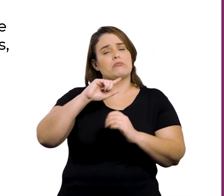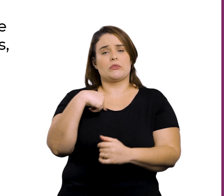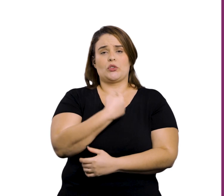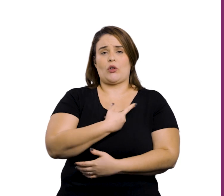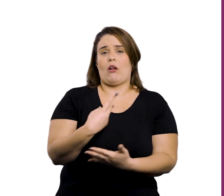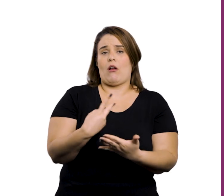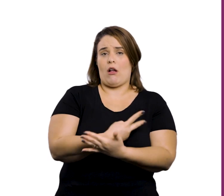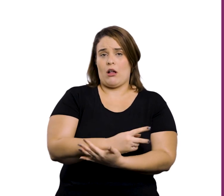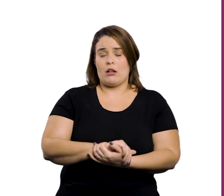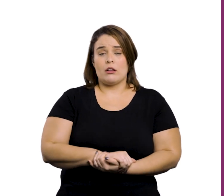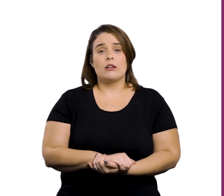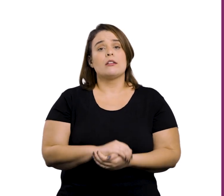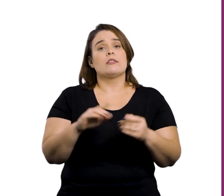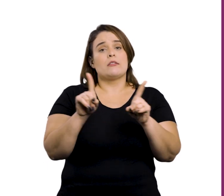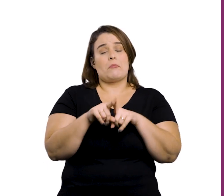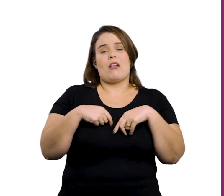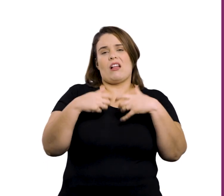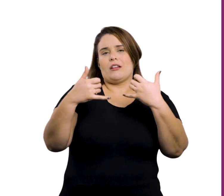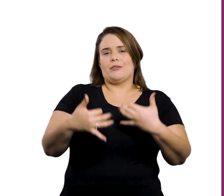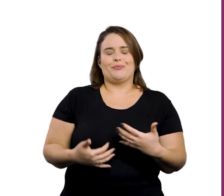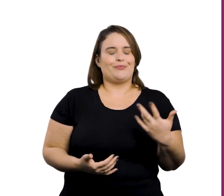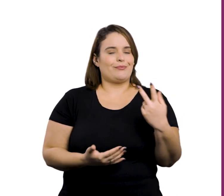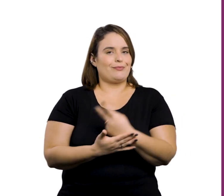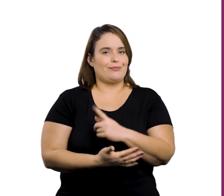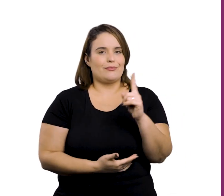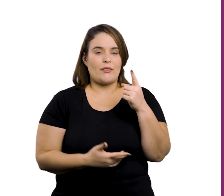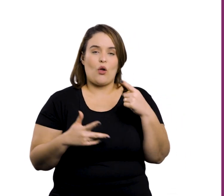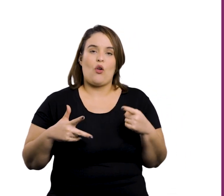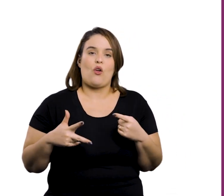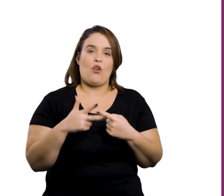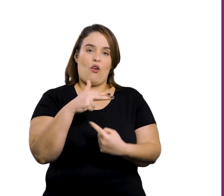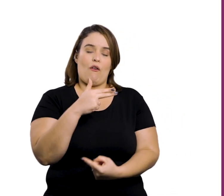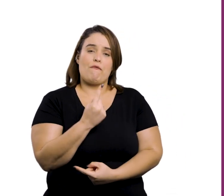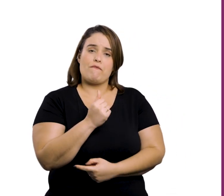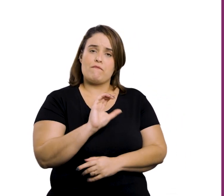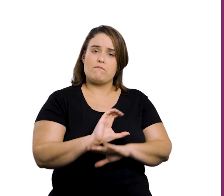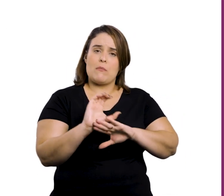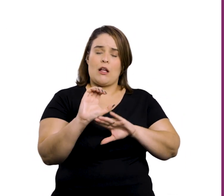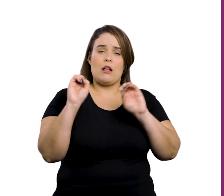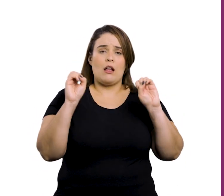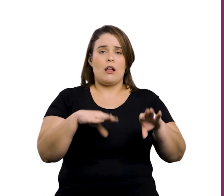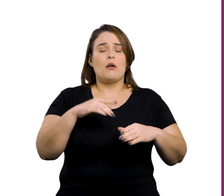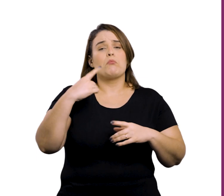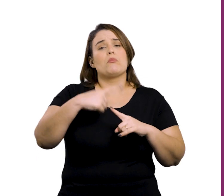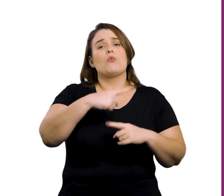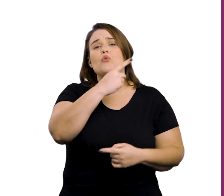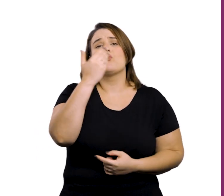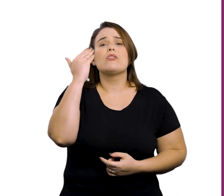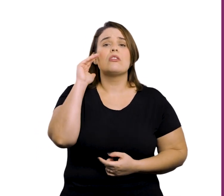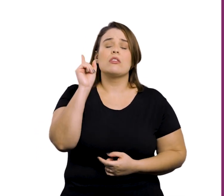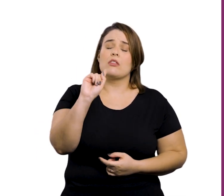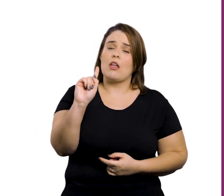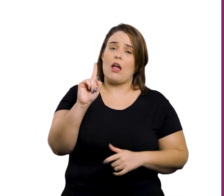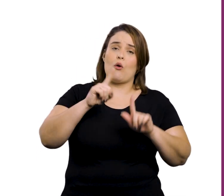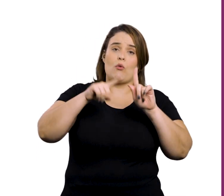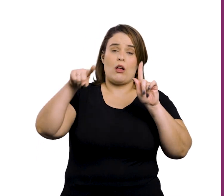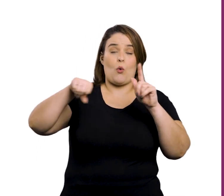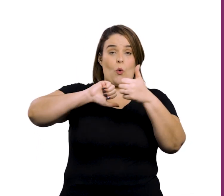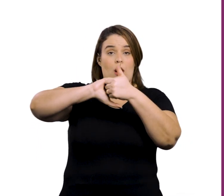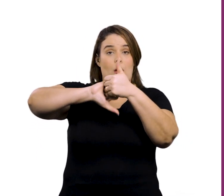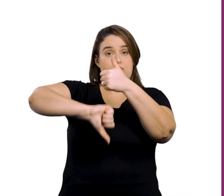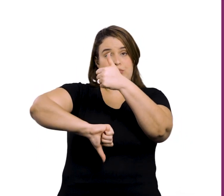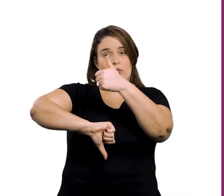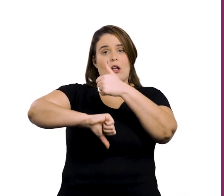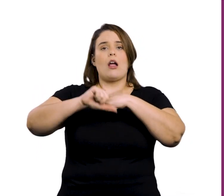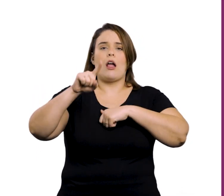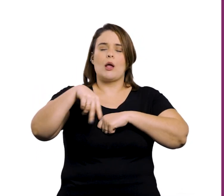redor. Além de justificarem erradamente cortes nas verbas para a educação por entenderem os baixos resultados nos